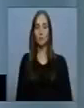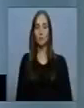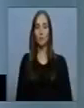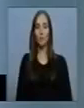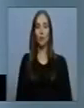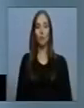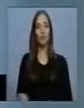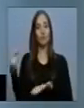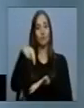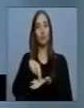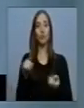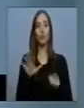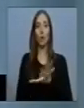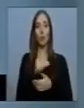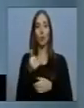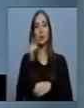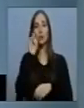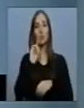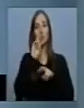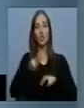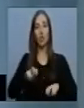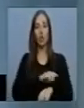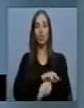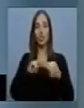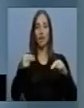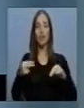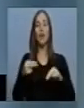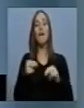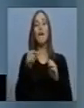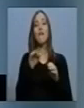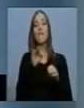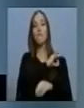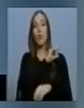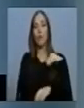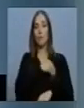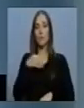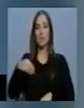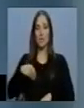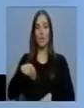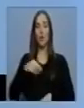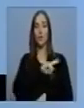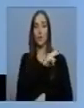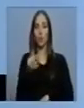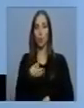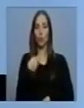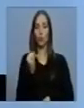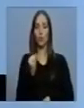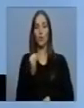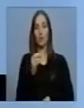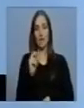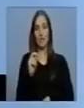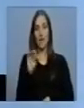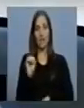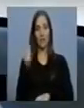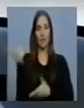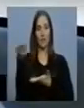temos no final do chan e investigadora de genética da faculdade de medicina da universidade do porto e 23 10 e marcos bem vinda essa experiência deste